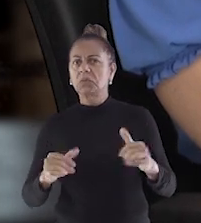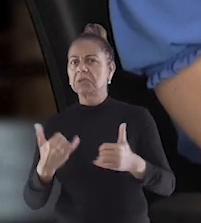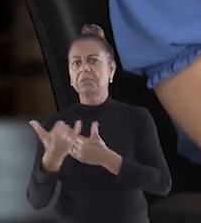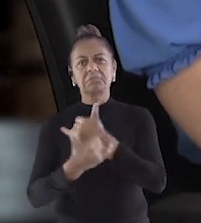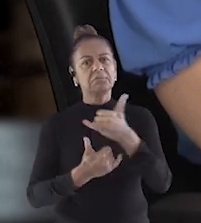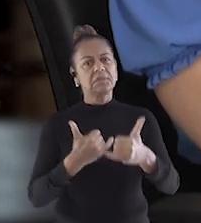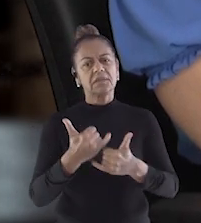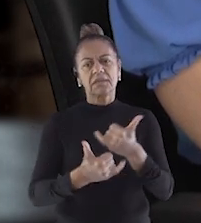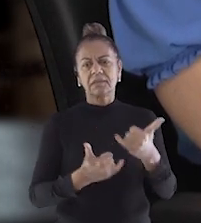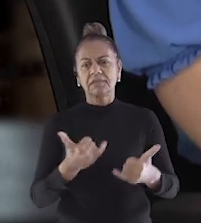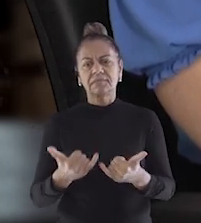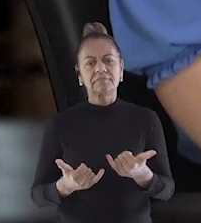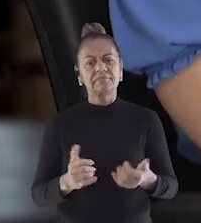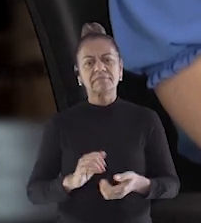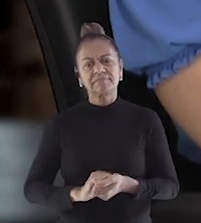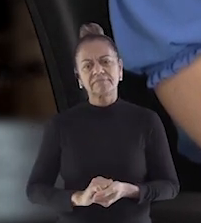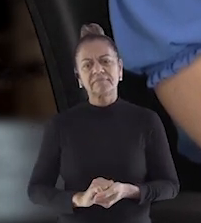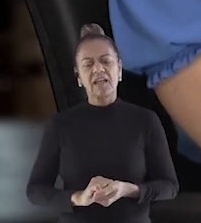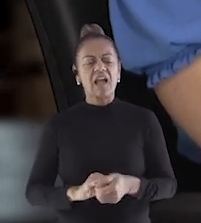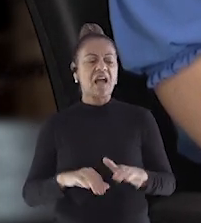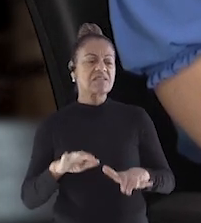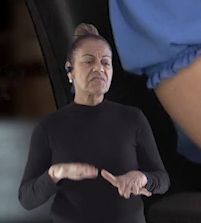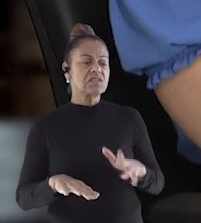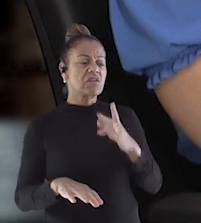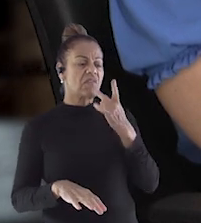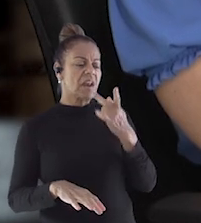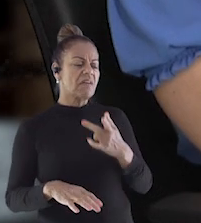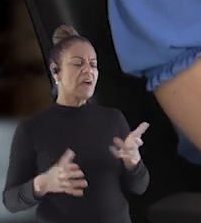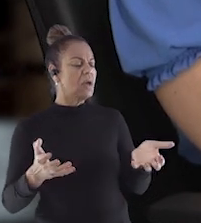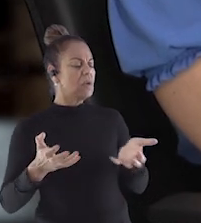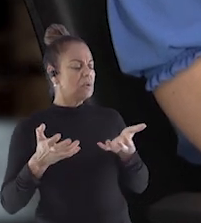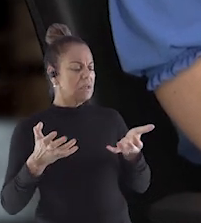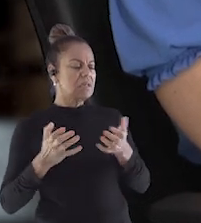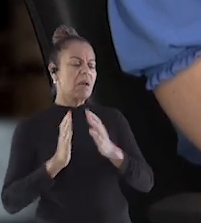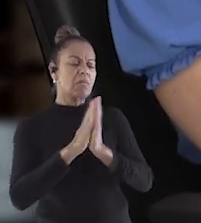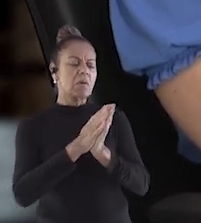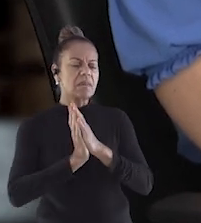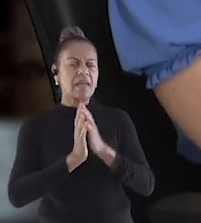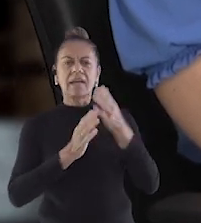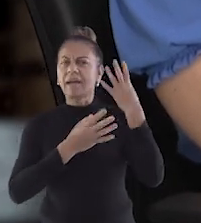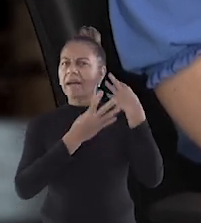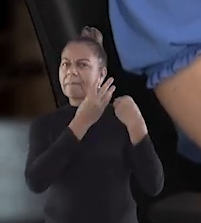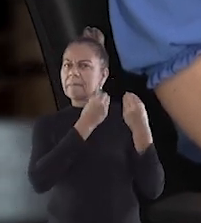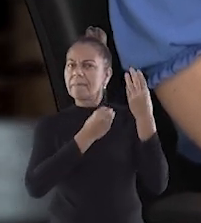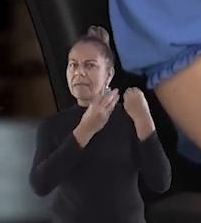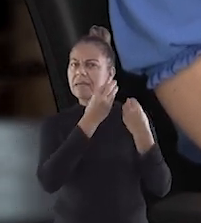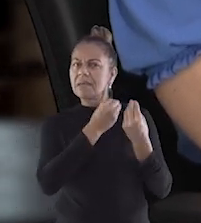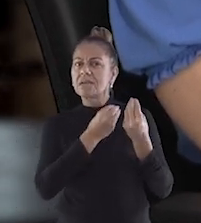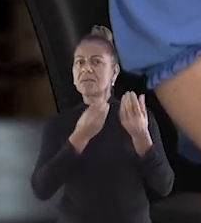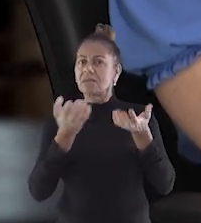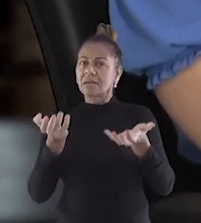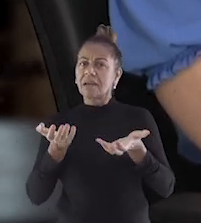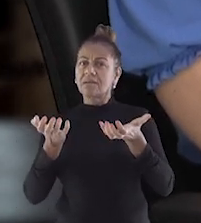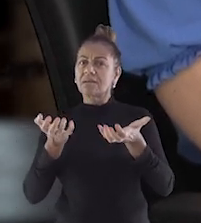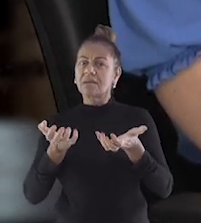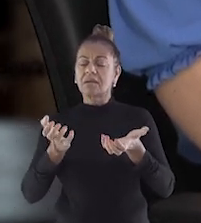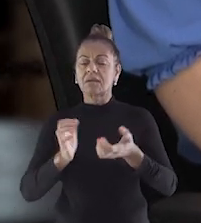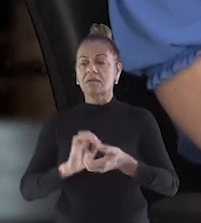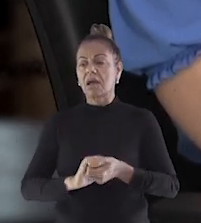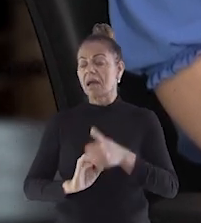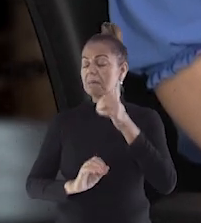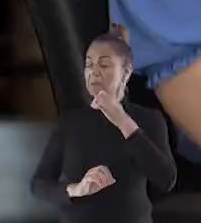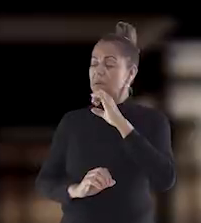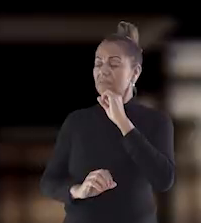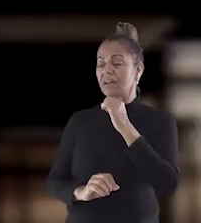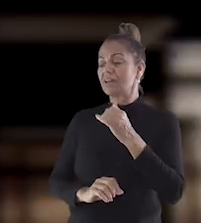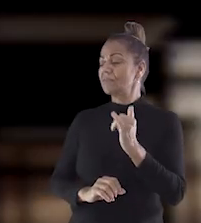aquelas bonecas, assim, não sei se você sabe, parapeda, aqueles grandão. E eu falava, poxa, mãe, eu queria tanto uma boneca de cabelo.